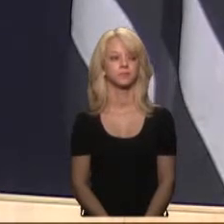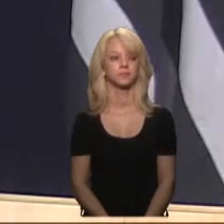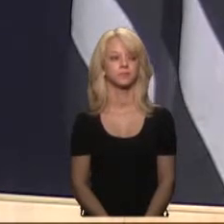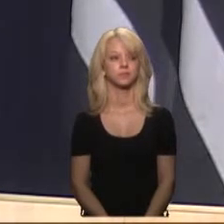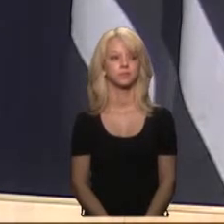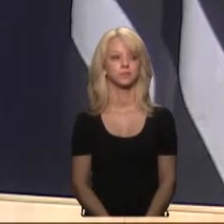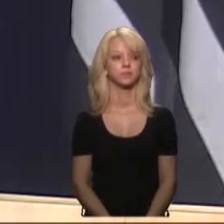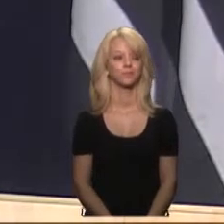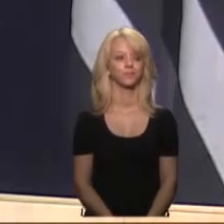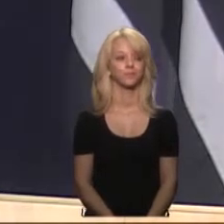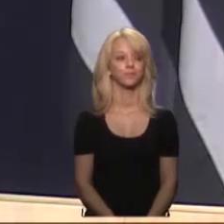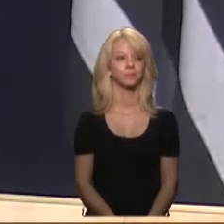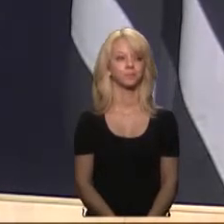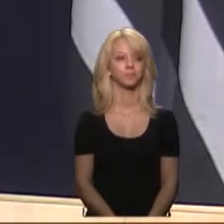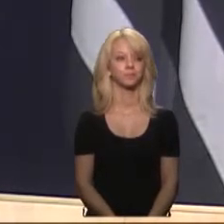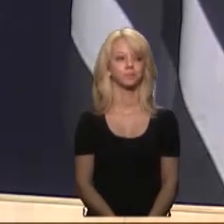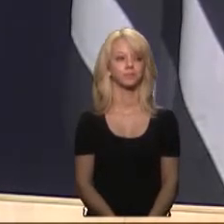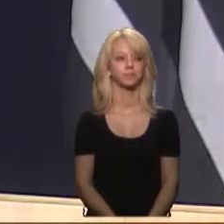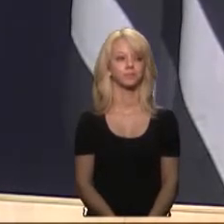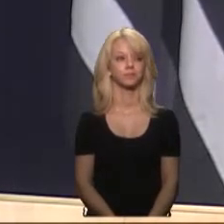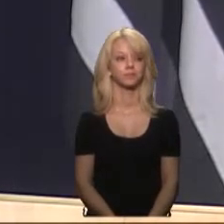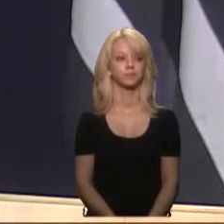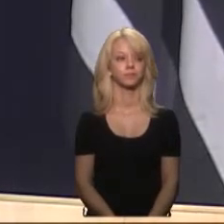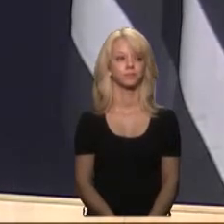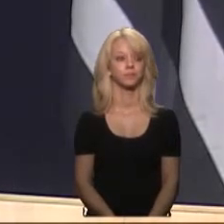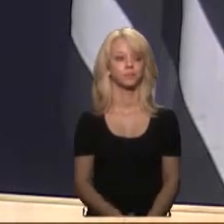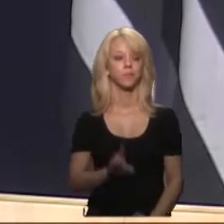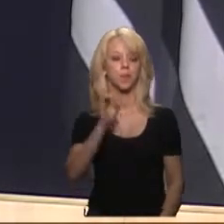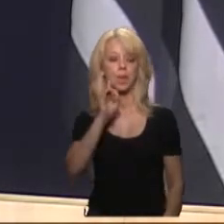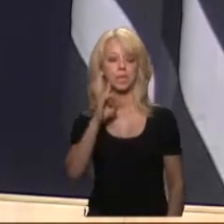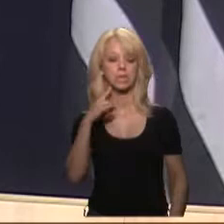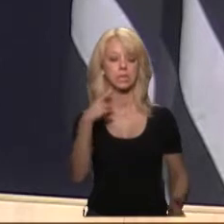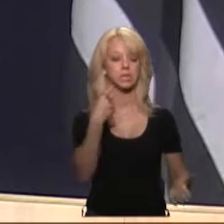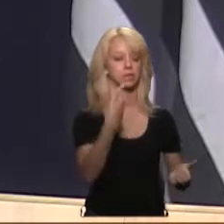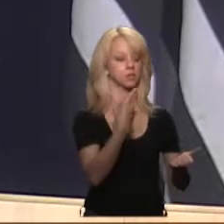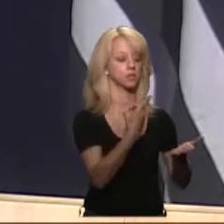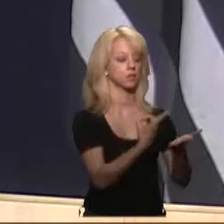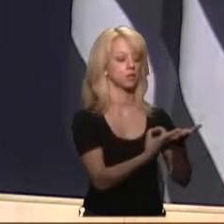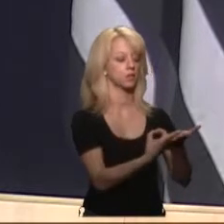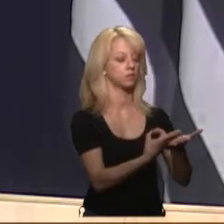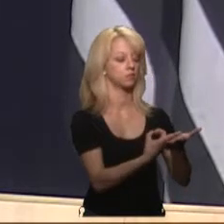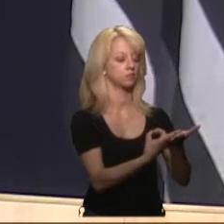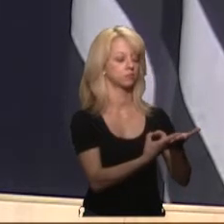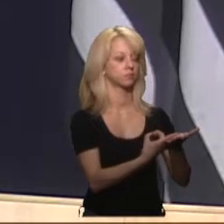aquela declaração cartorial de se...